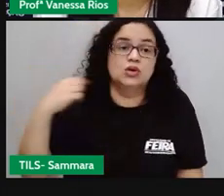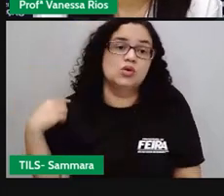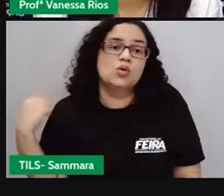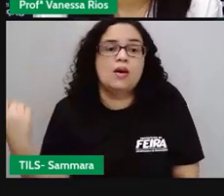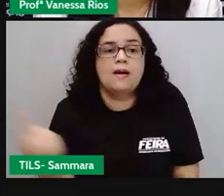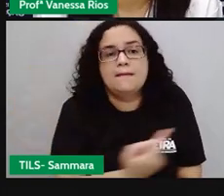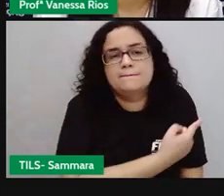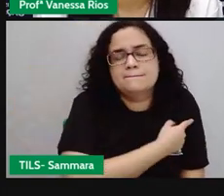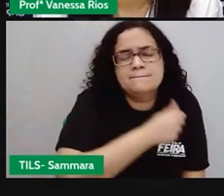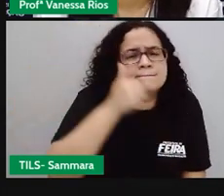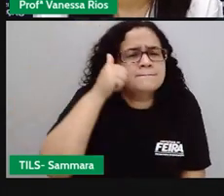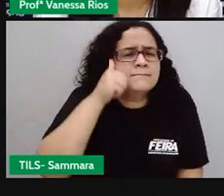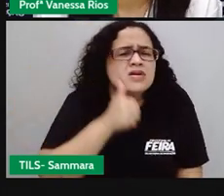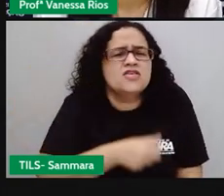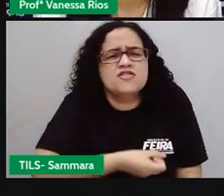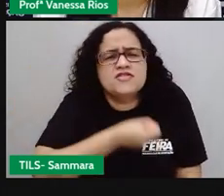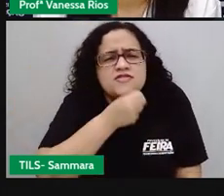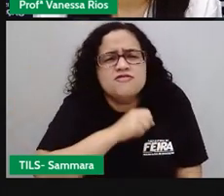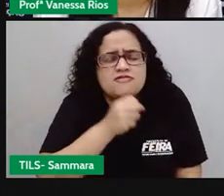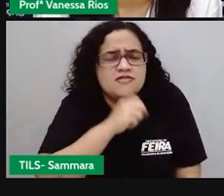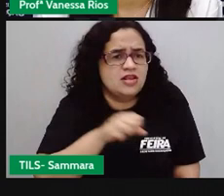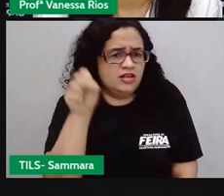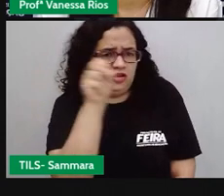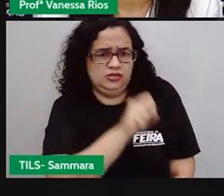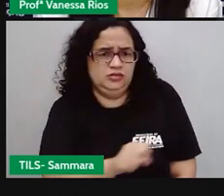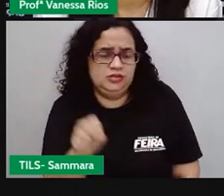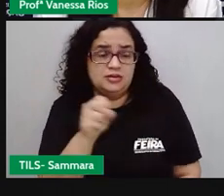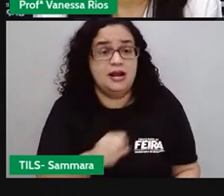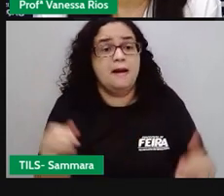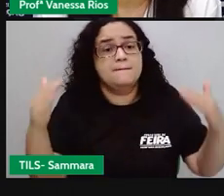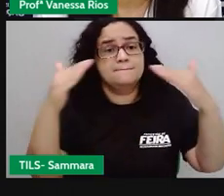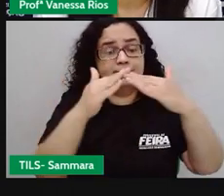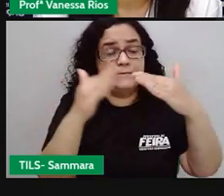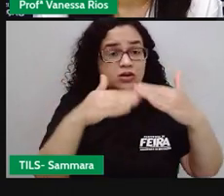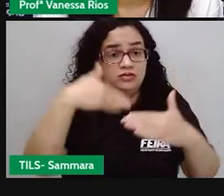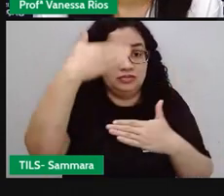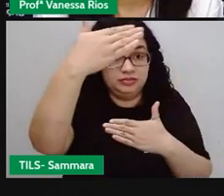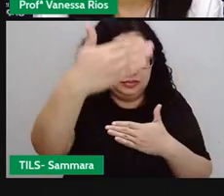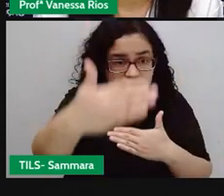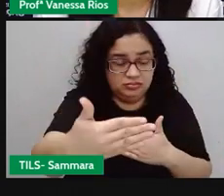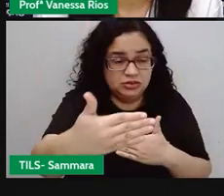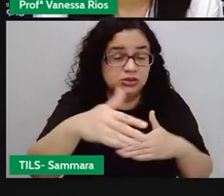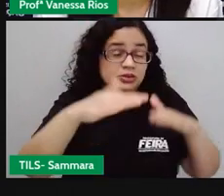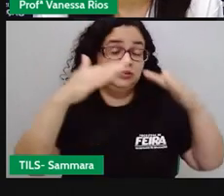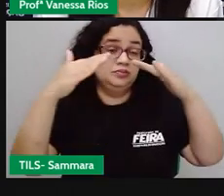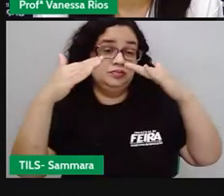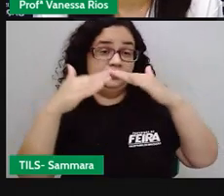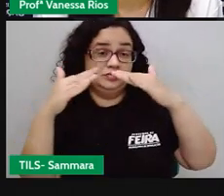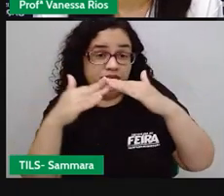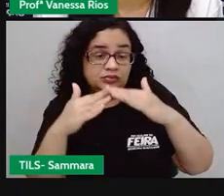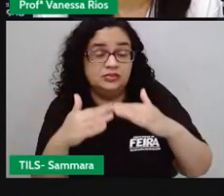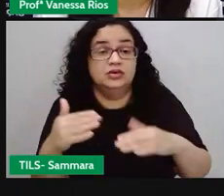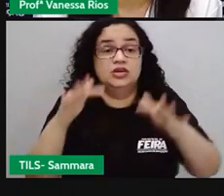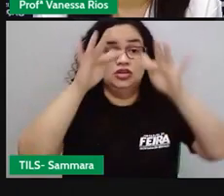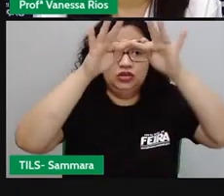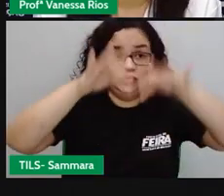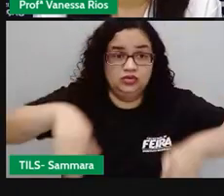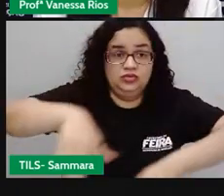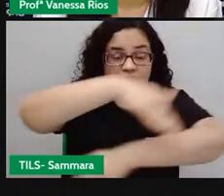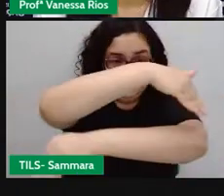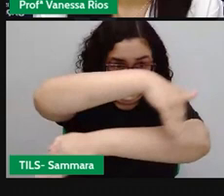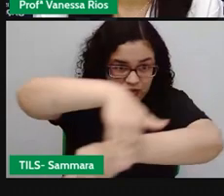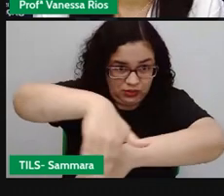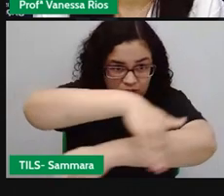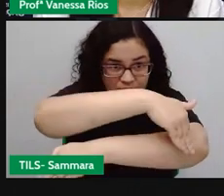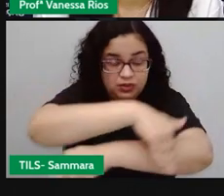uma mulher muito velha, uma solteirona que morava numa casinha, caindo aos pedaços no fim de nossa rua.